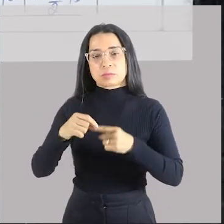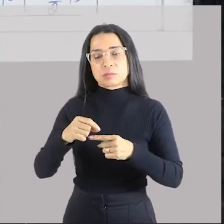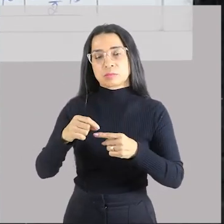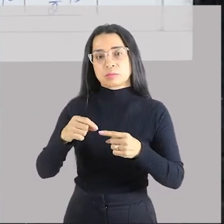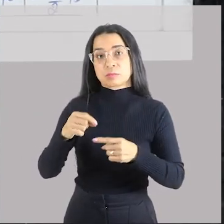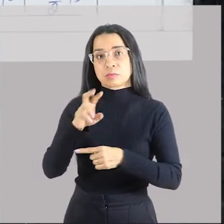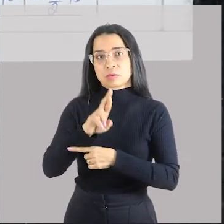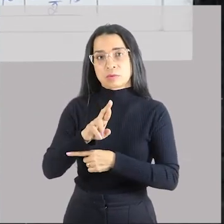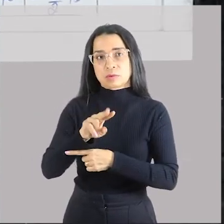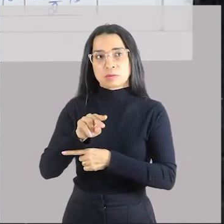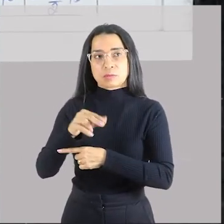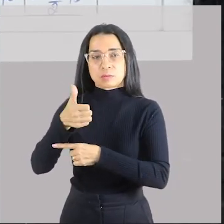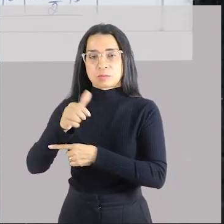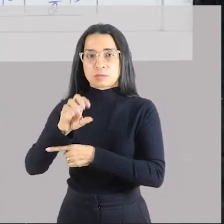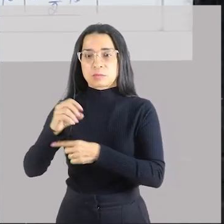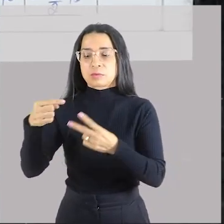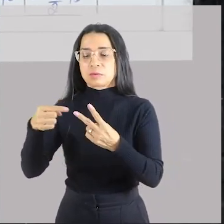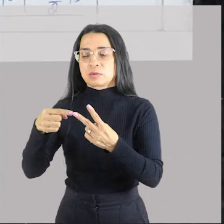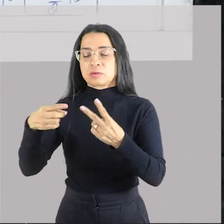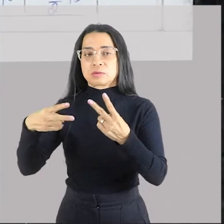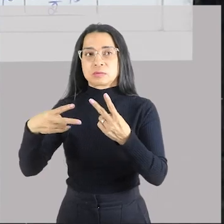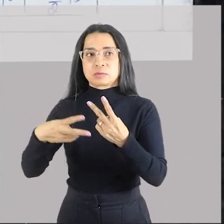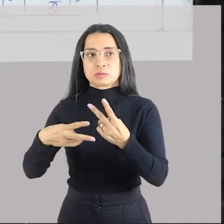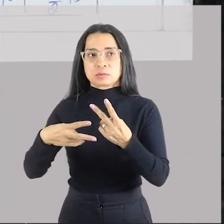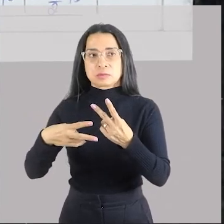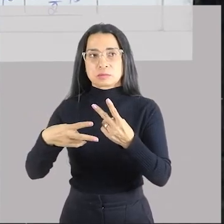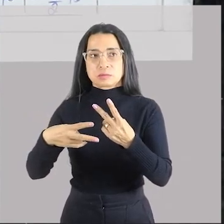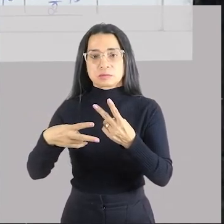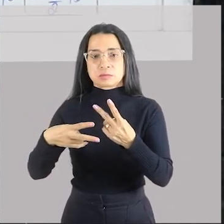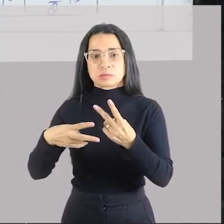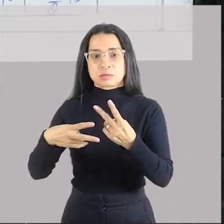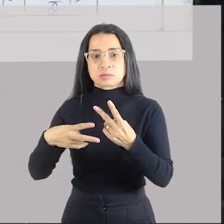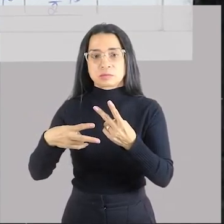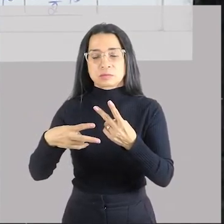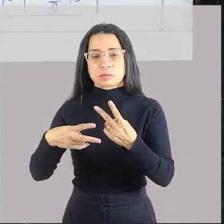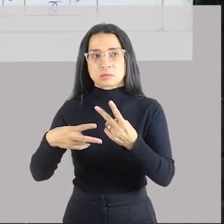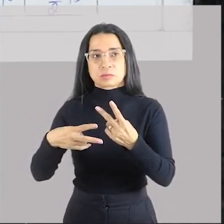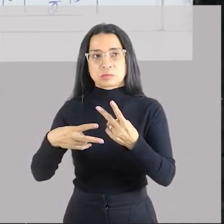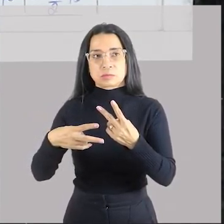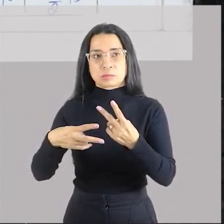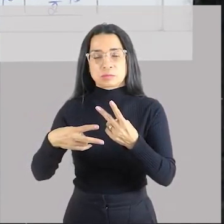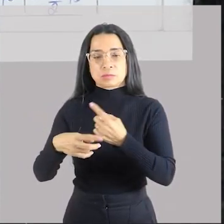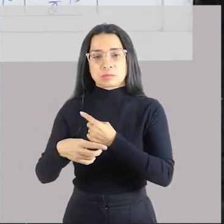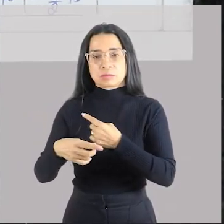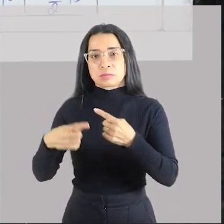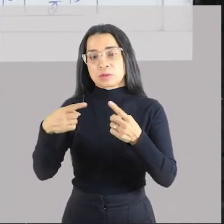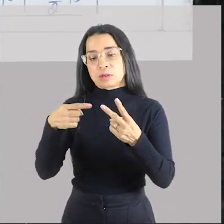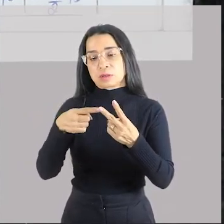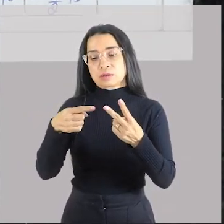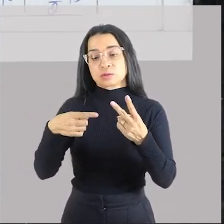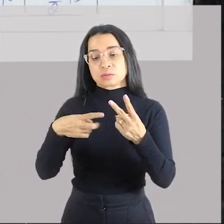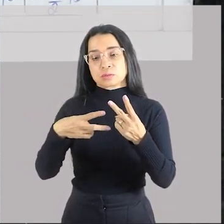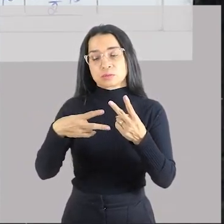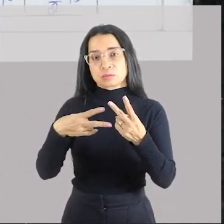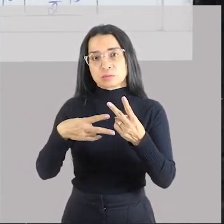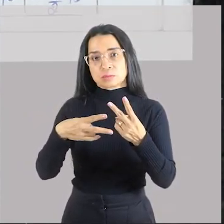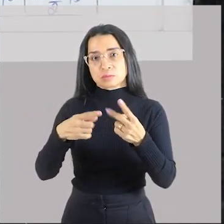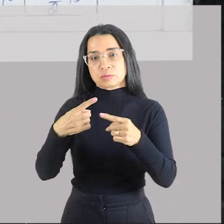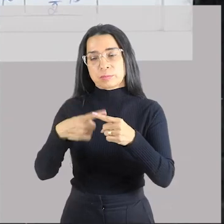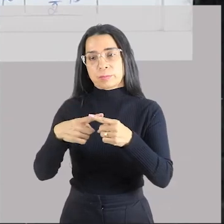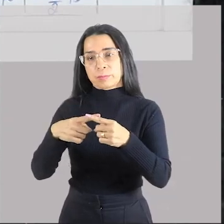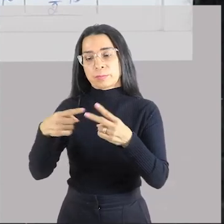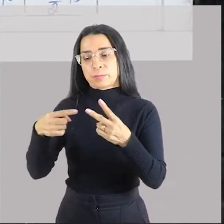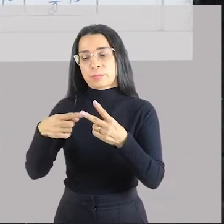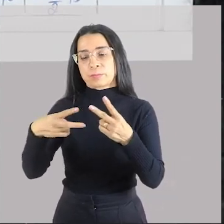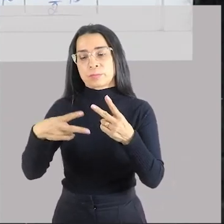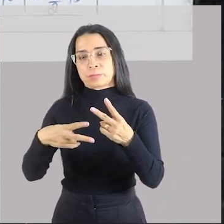10 raiz de 2. Ó, raiz de 2 vezes raiz de 2 dá raiz quadrada de 4. E